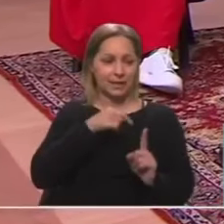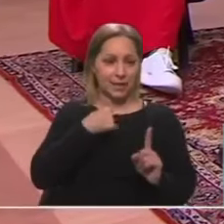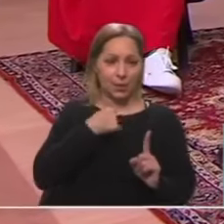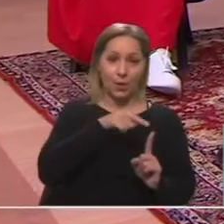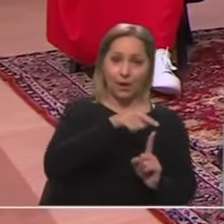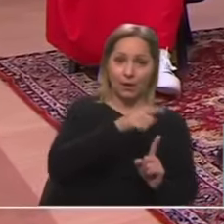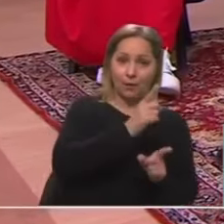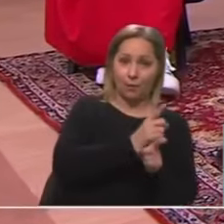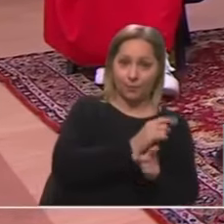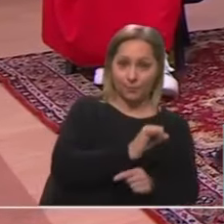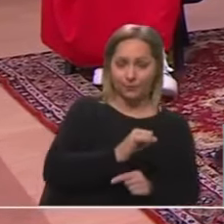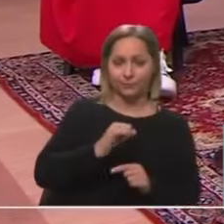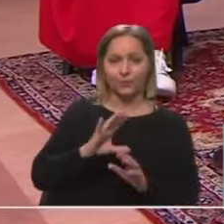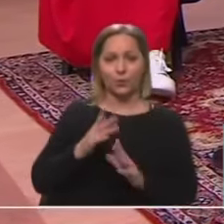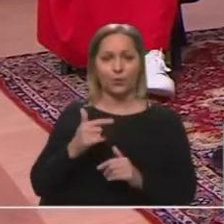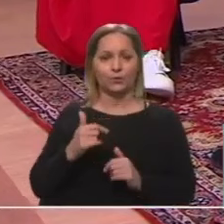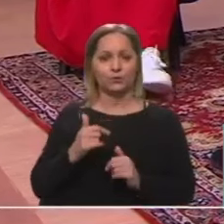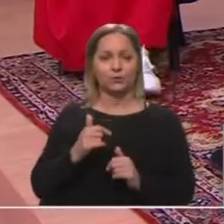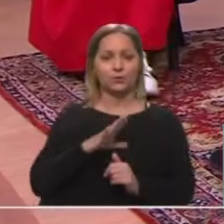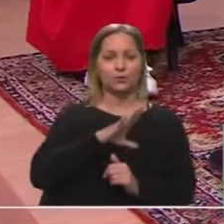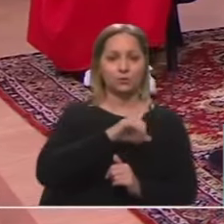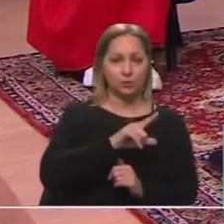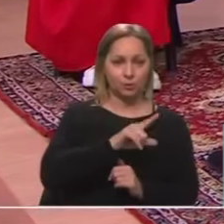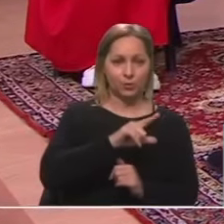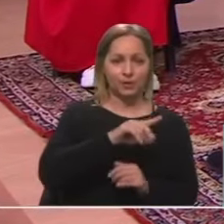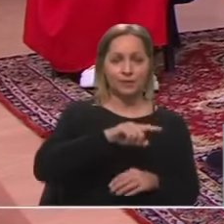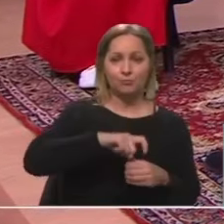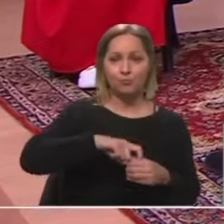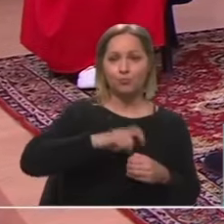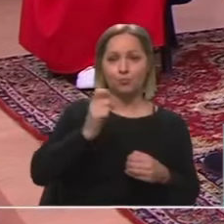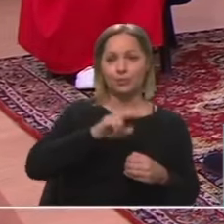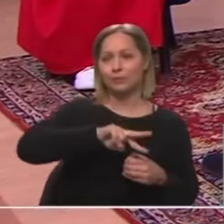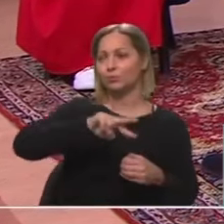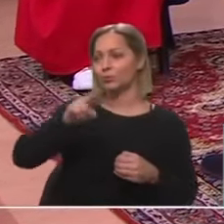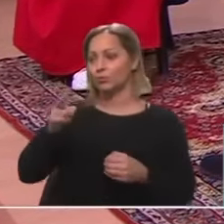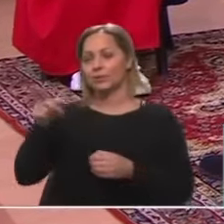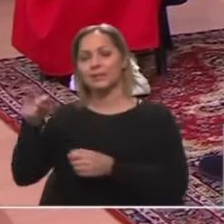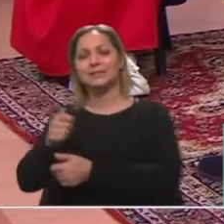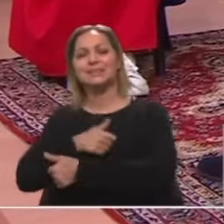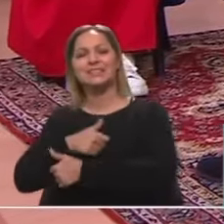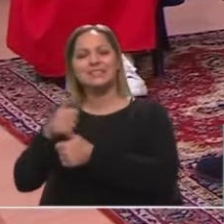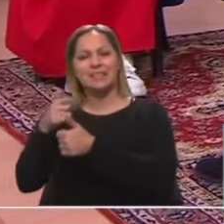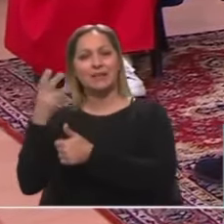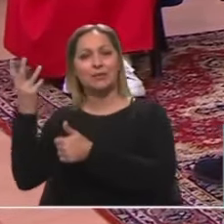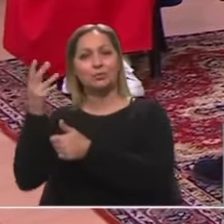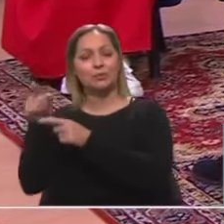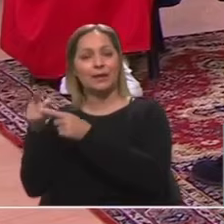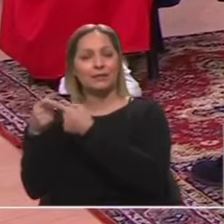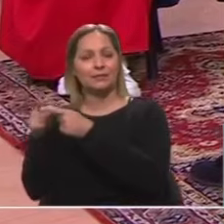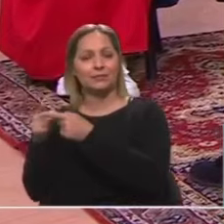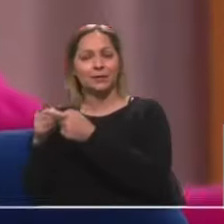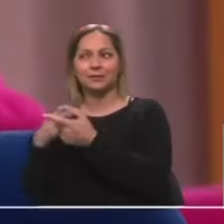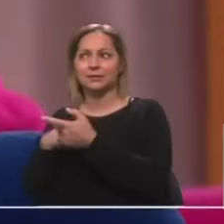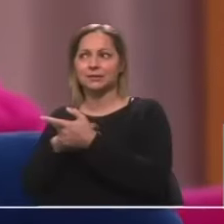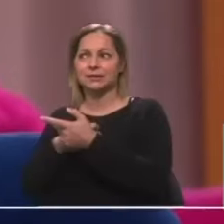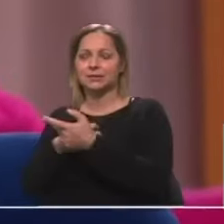Não é? E quando nós saímos de Lisboa e vamos para uma cidade também que é importante, mas que a cultura é completamente diferente, nós